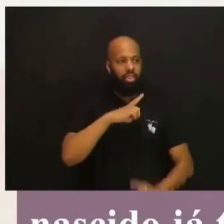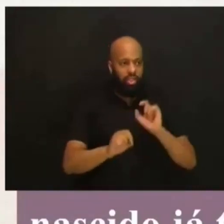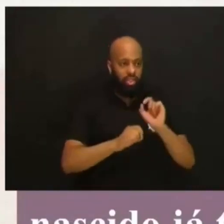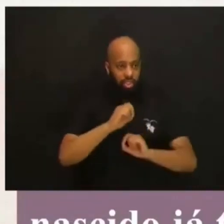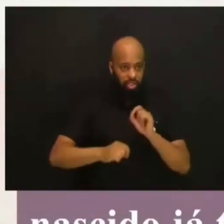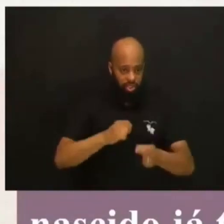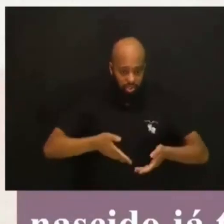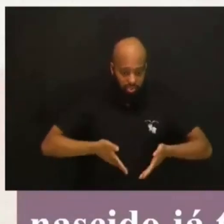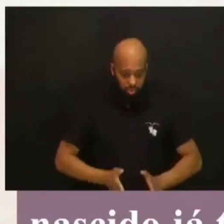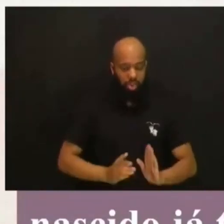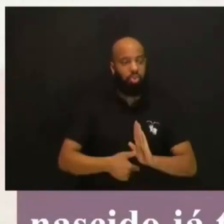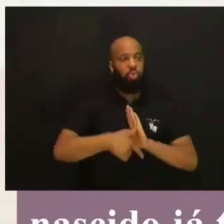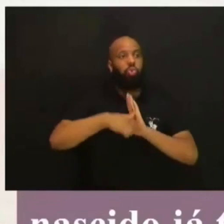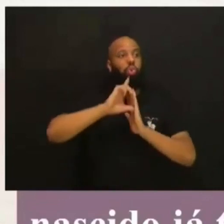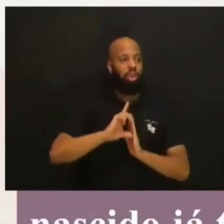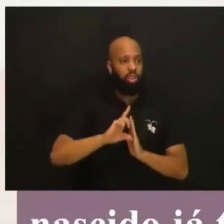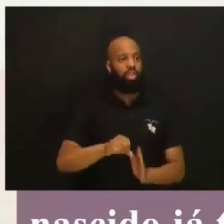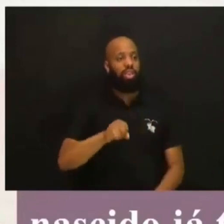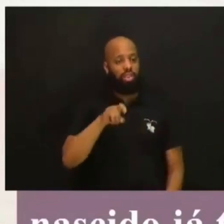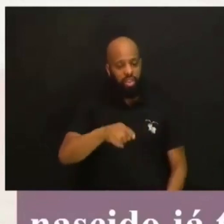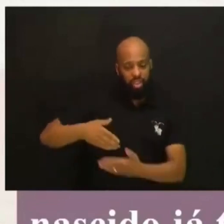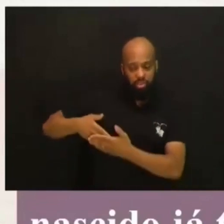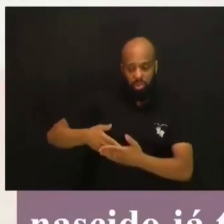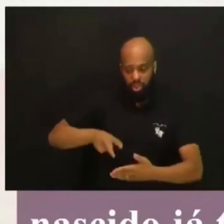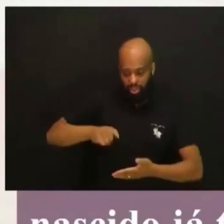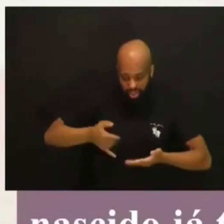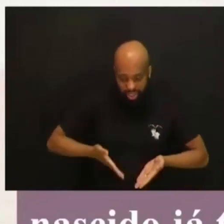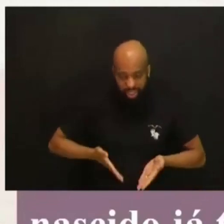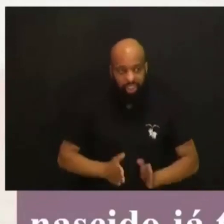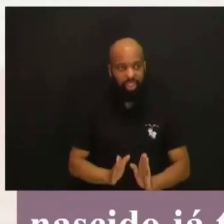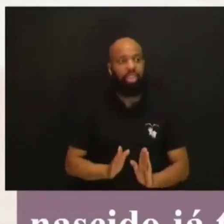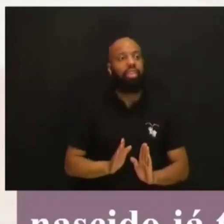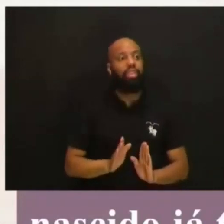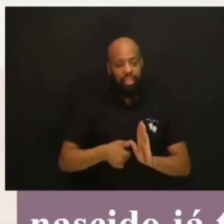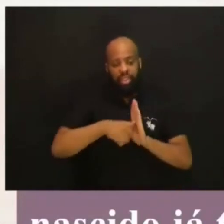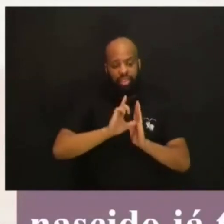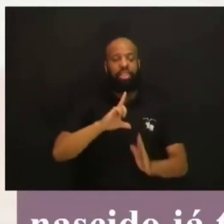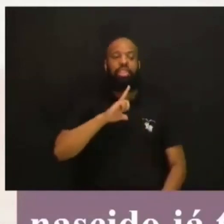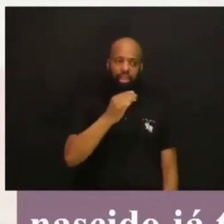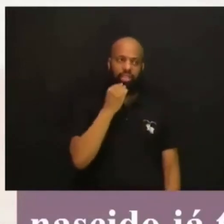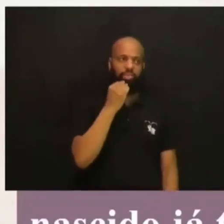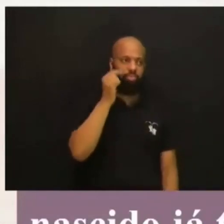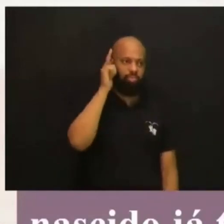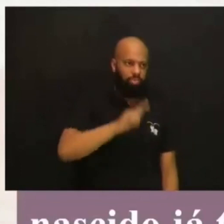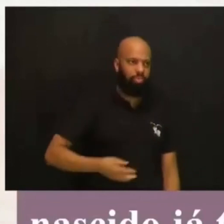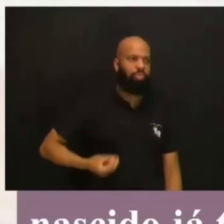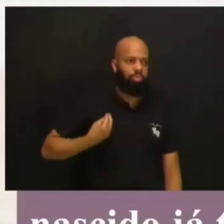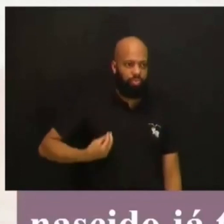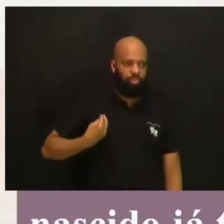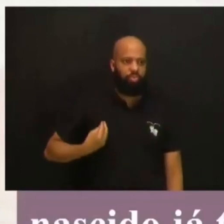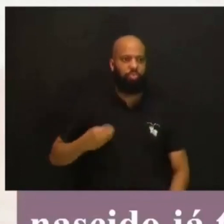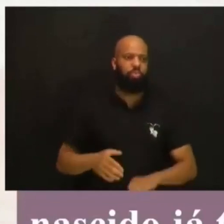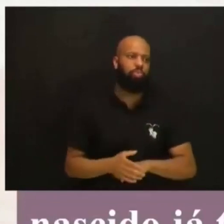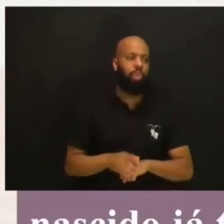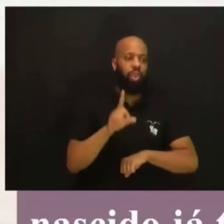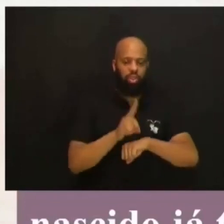se porventura este bebê vier a nascer, ele tem sim chances de sobrevivência. O Dr. Henrique